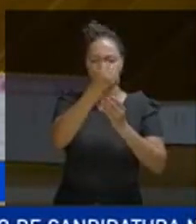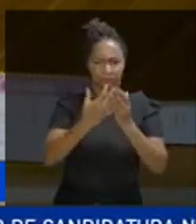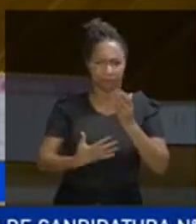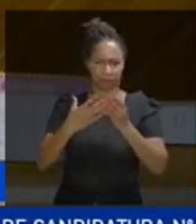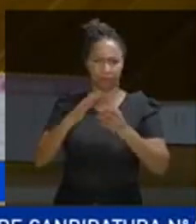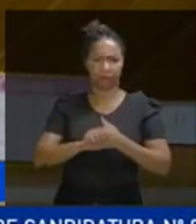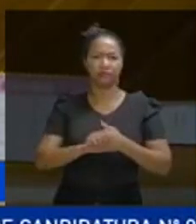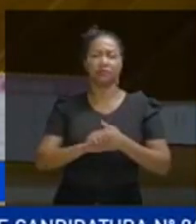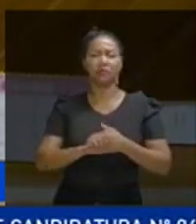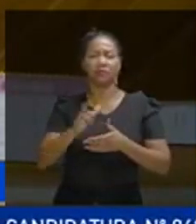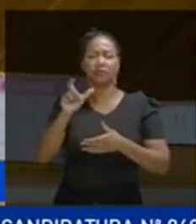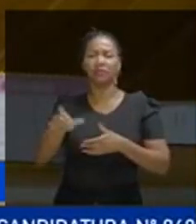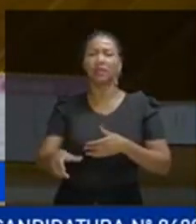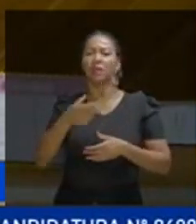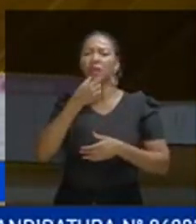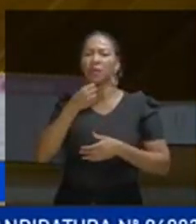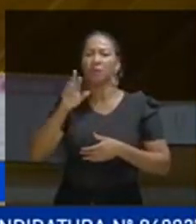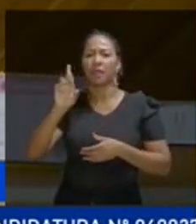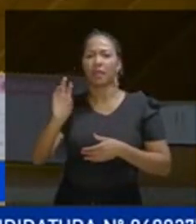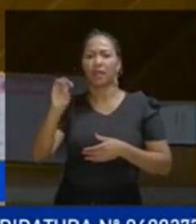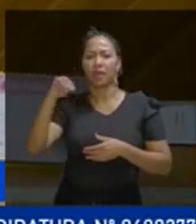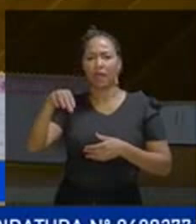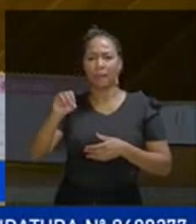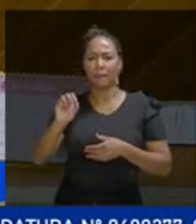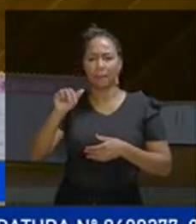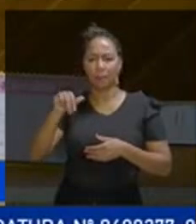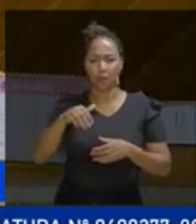0600-277-90.24.6.003.00012. Origem Ferreira Gomes, P.